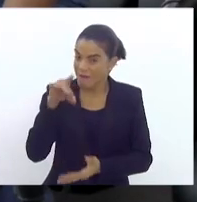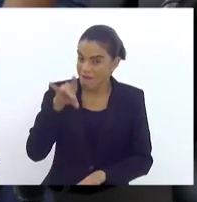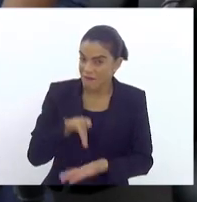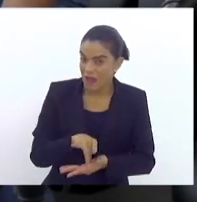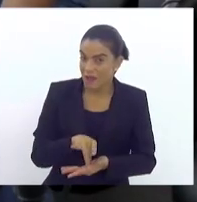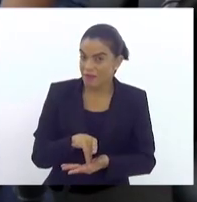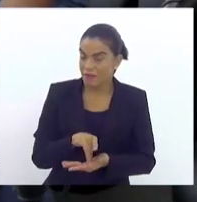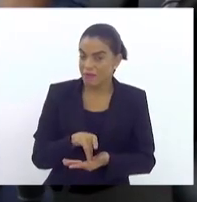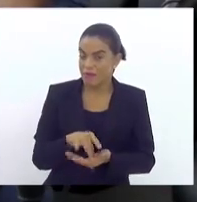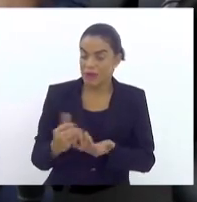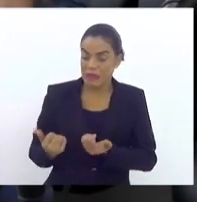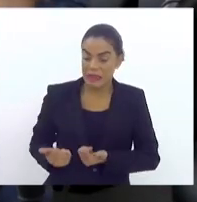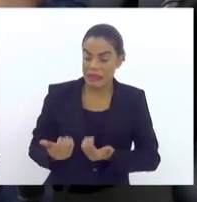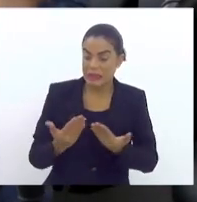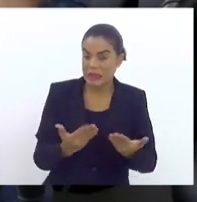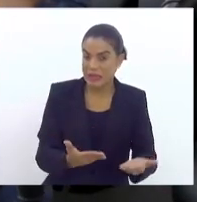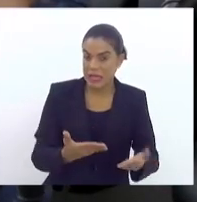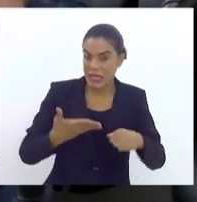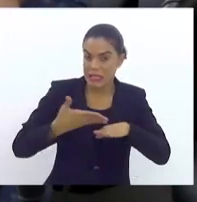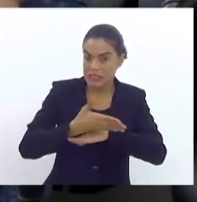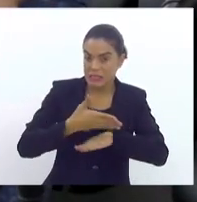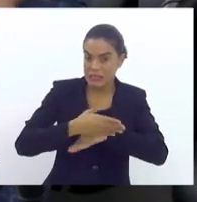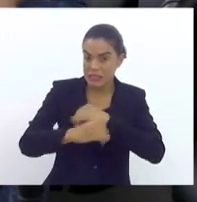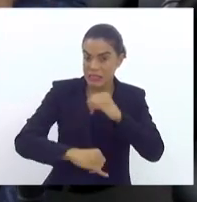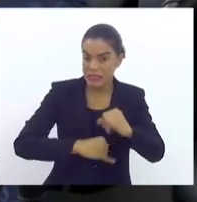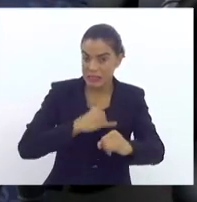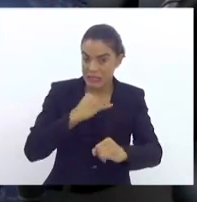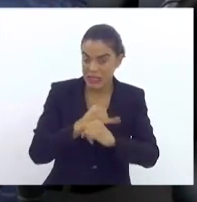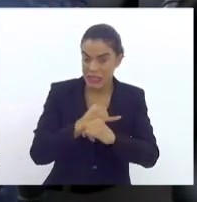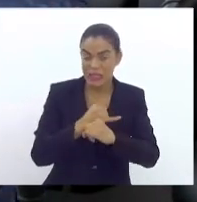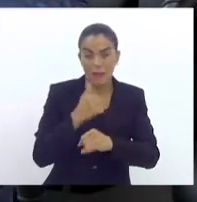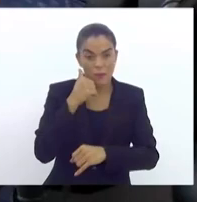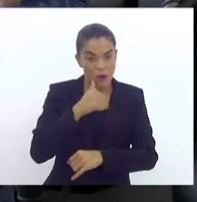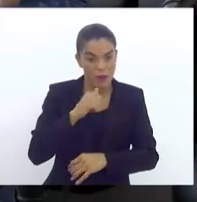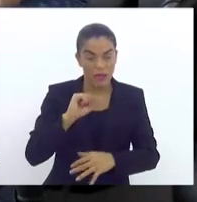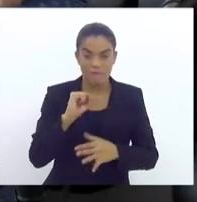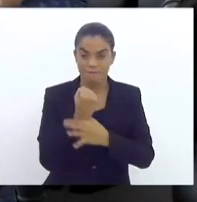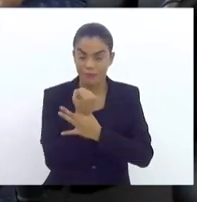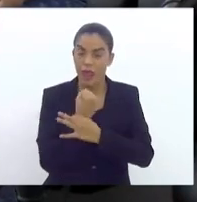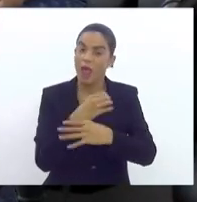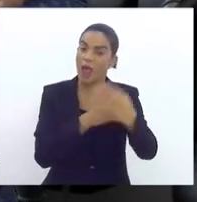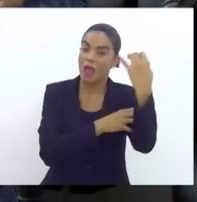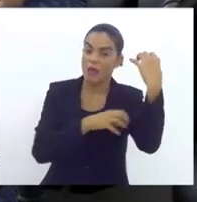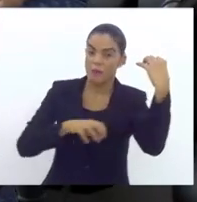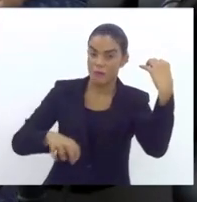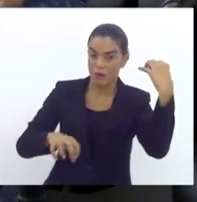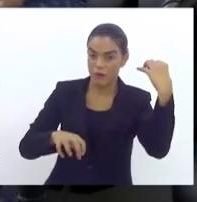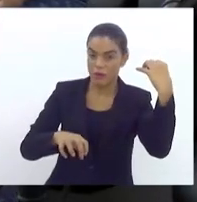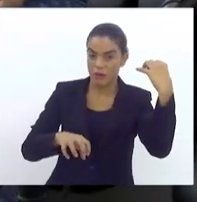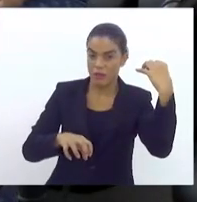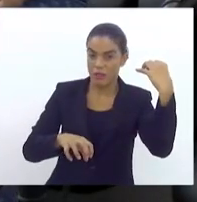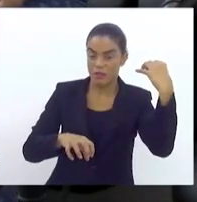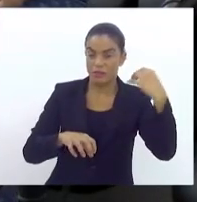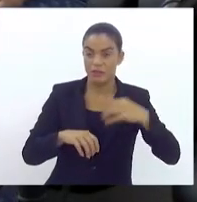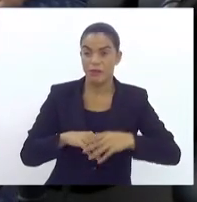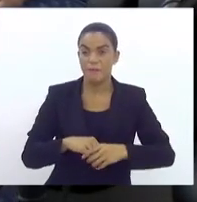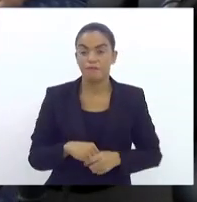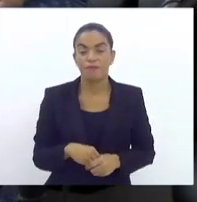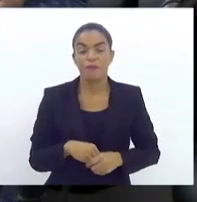dar acesso às mulheres a internet de forma segura é empoderá-las inclusive em termos econômicos